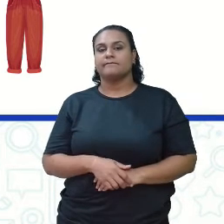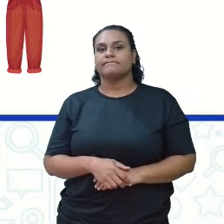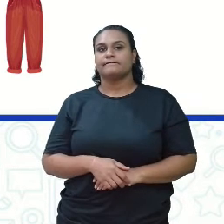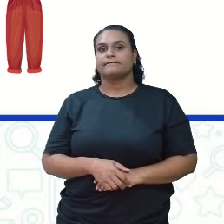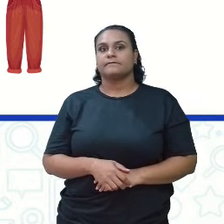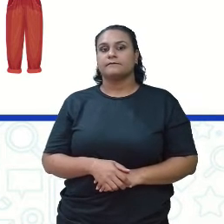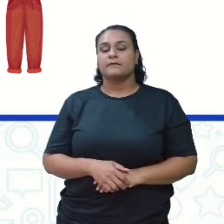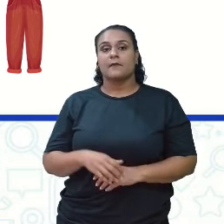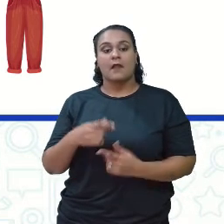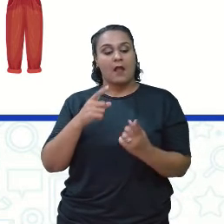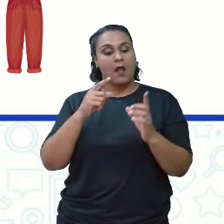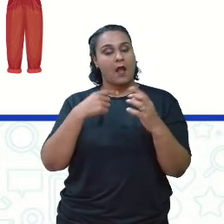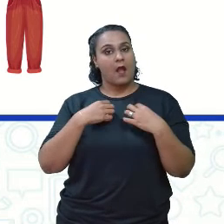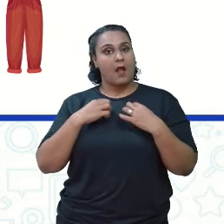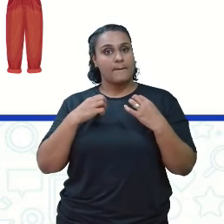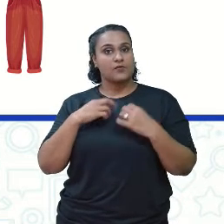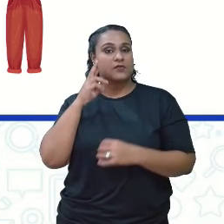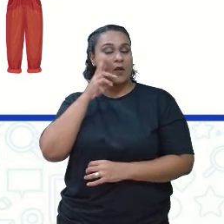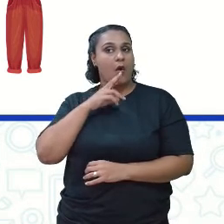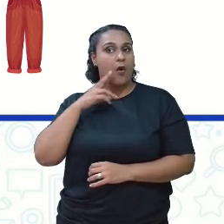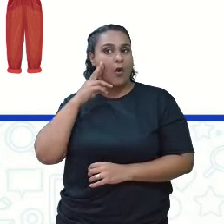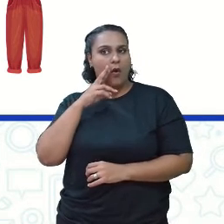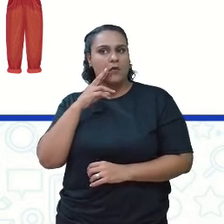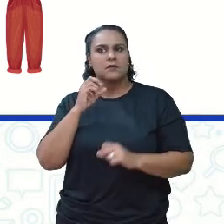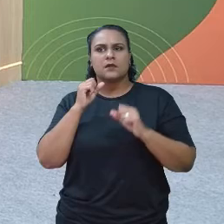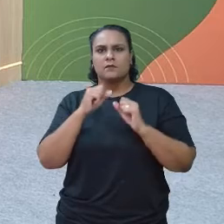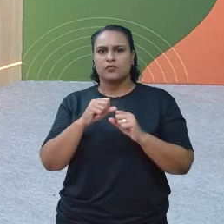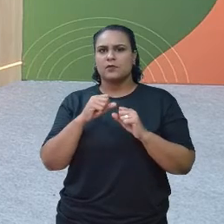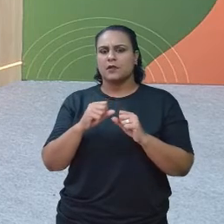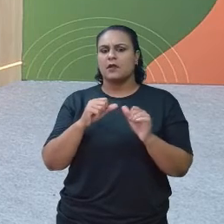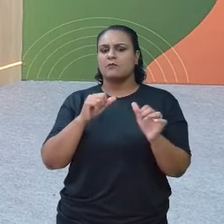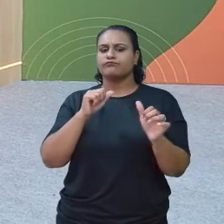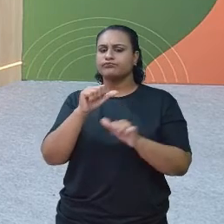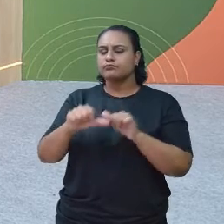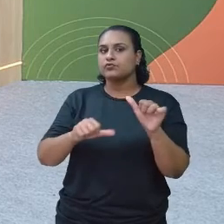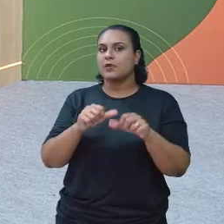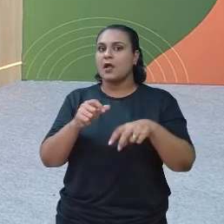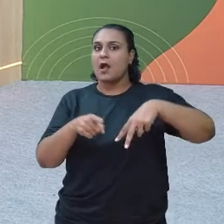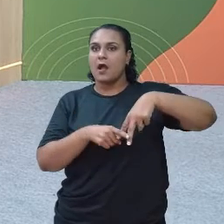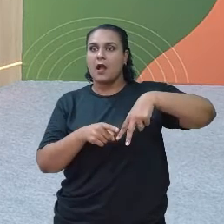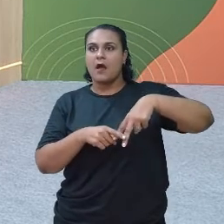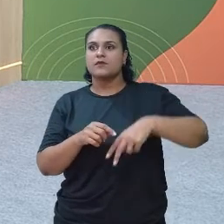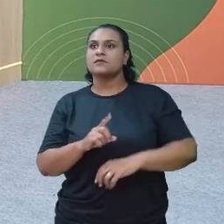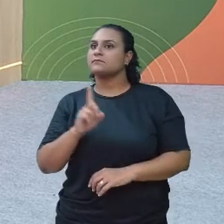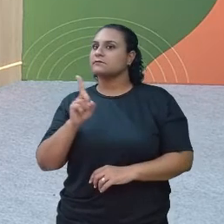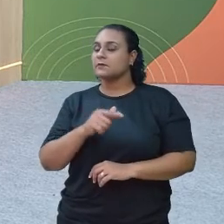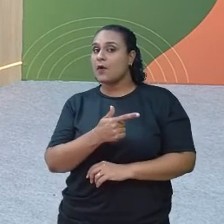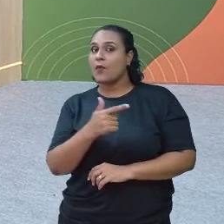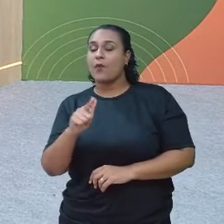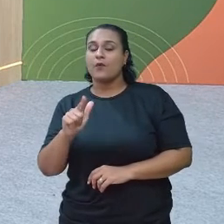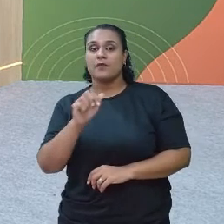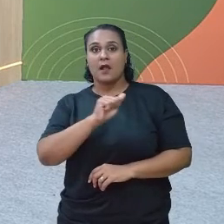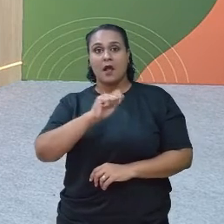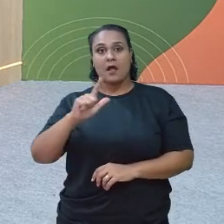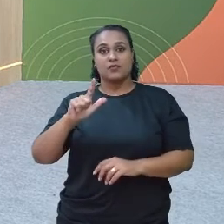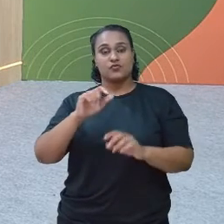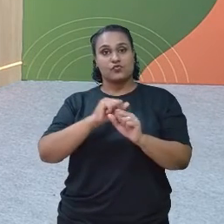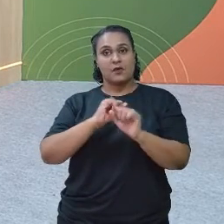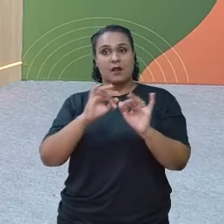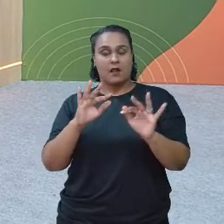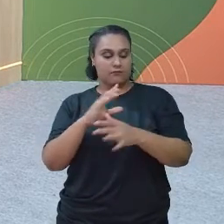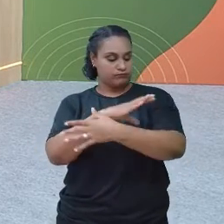essa blusa, então ela podia variar com o tipo de calça. Ela com essa outra blusa aqui, azul claro, com